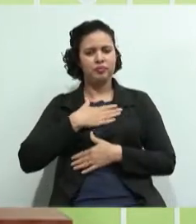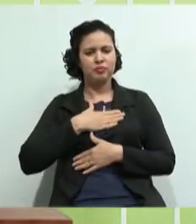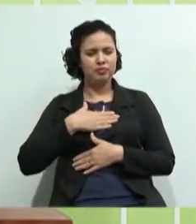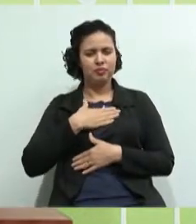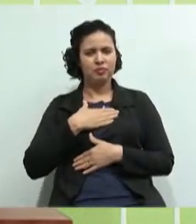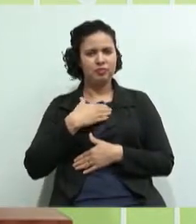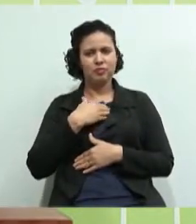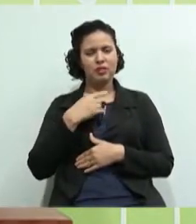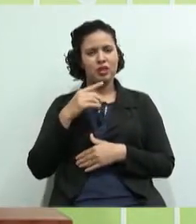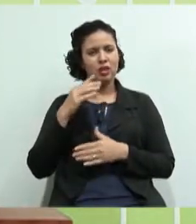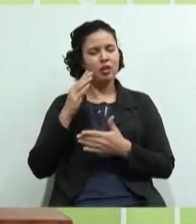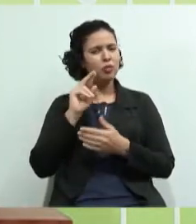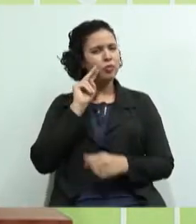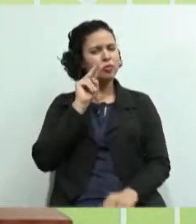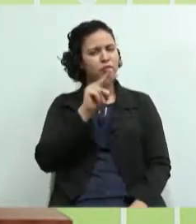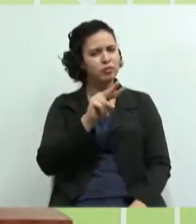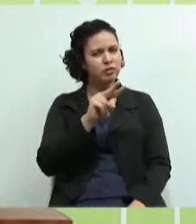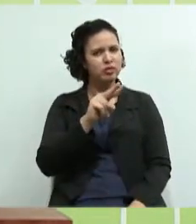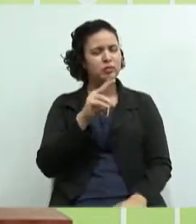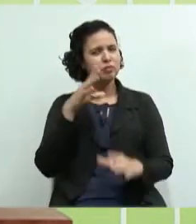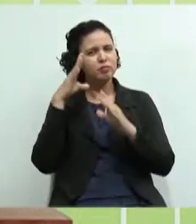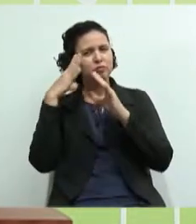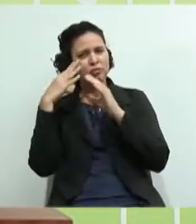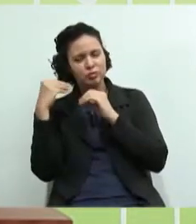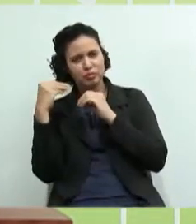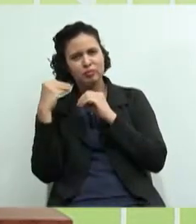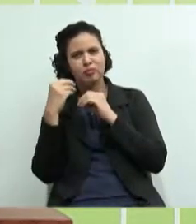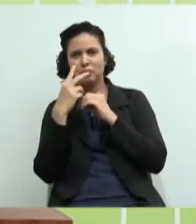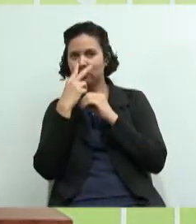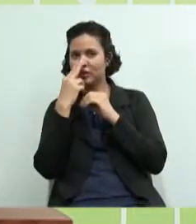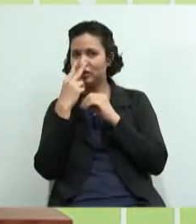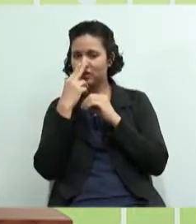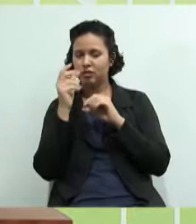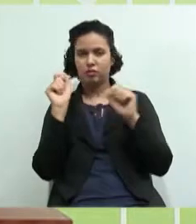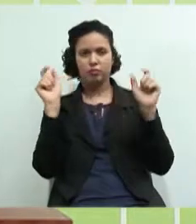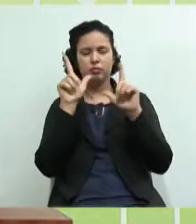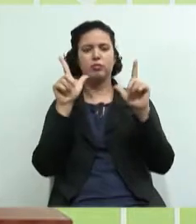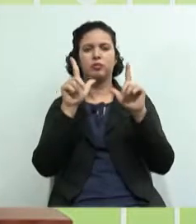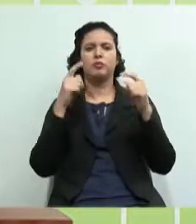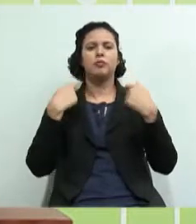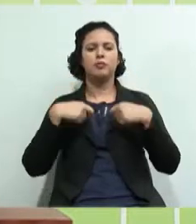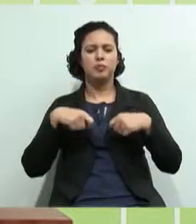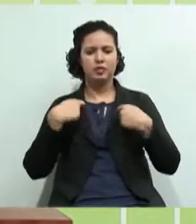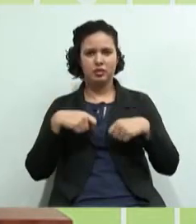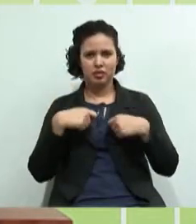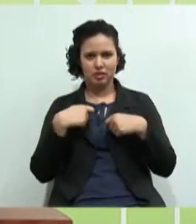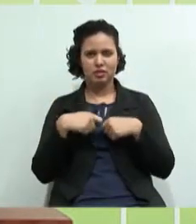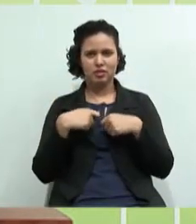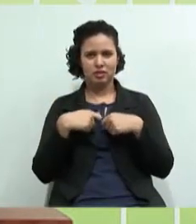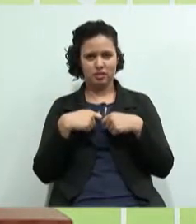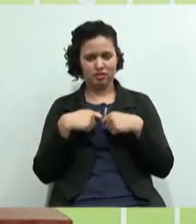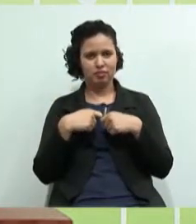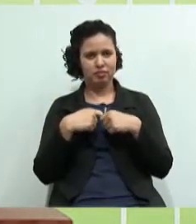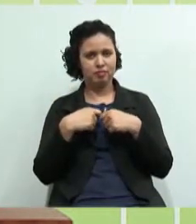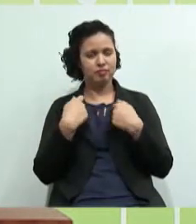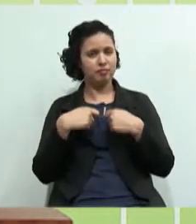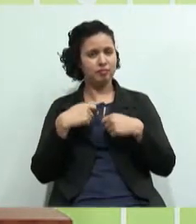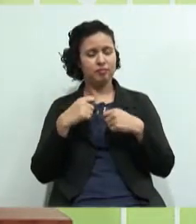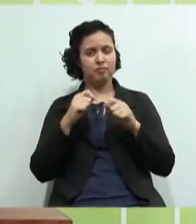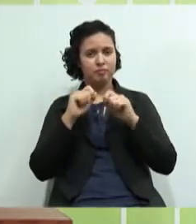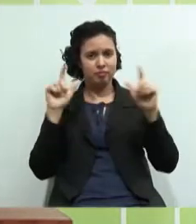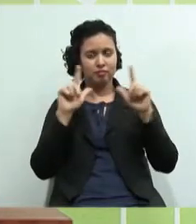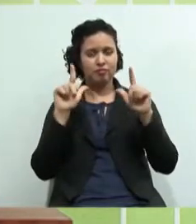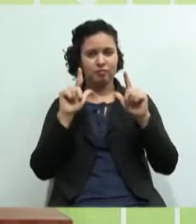estava deitado, viu? Eu falei que tinha aluno deitado, dormindo, não durma nessa aula. Não, meu querido, você está perdendo um grande conteúdo. Mas é